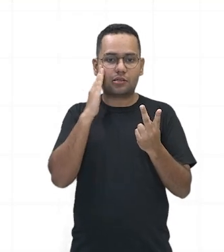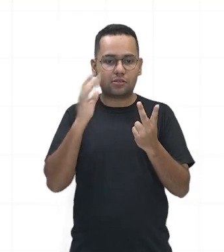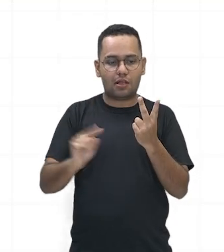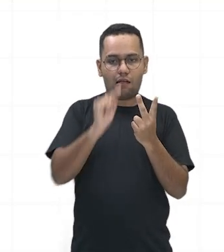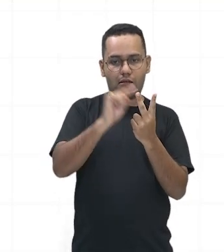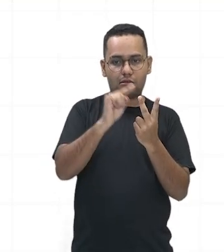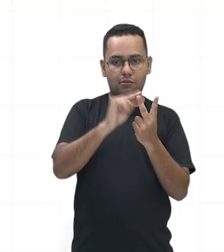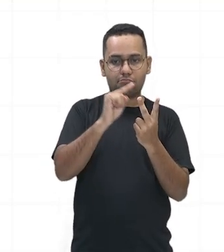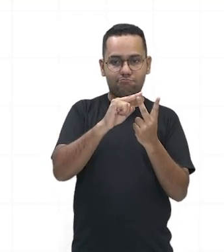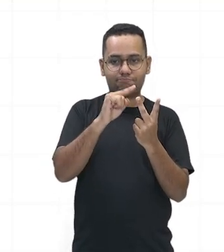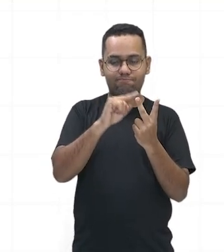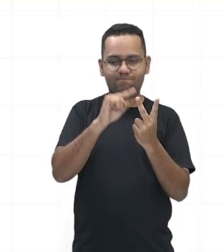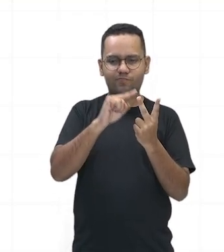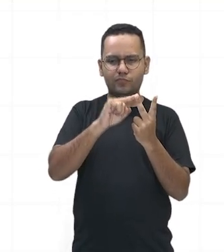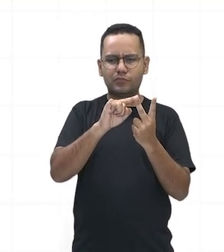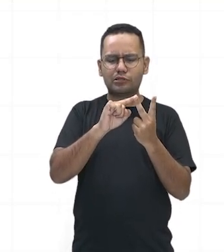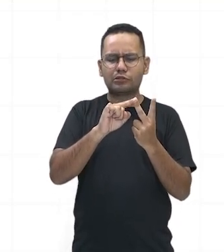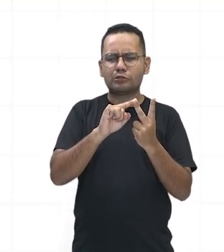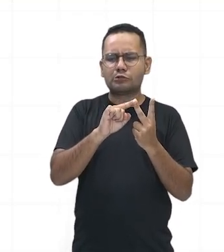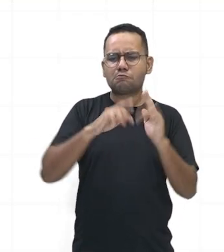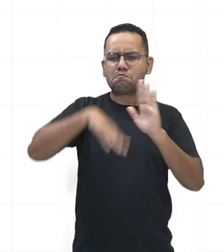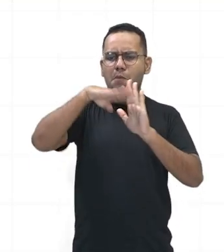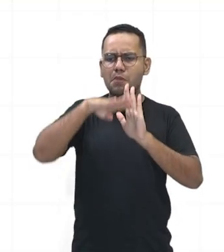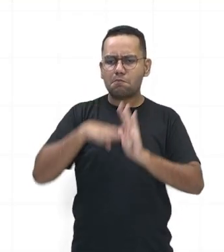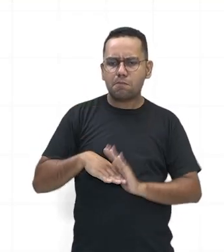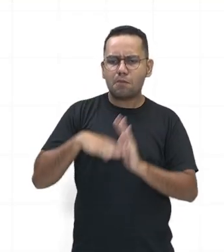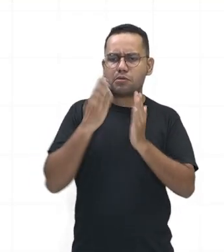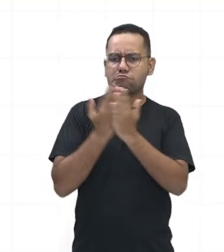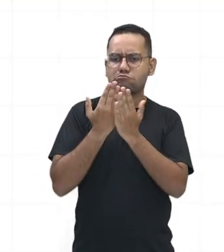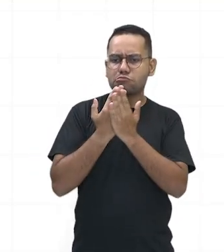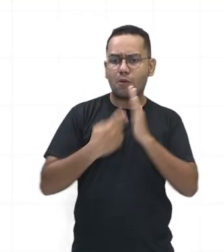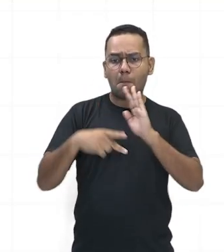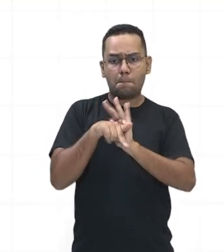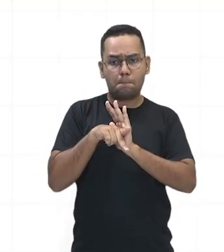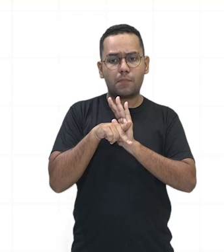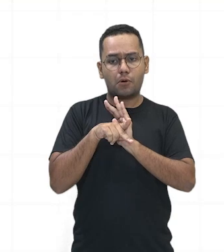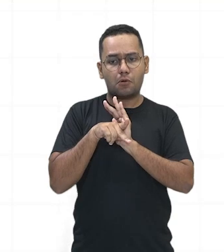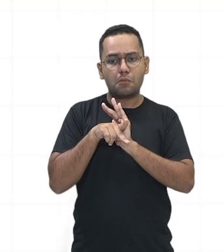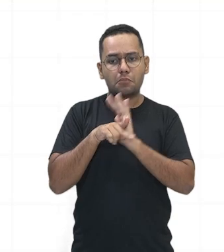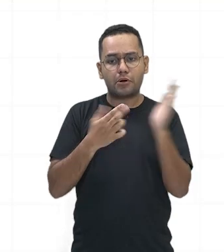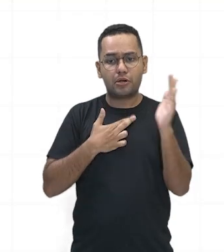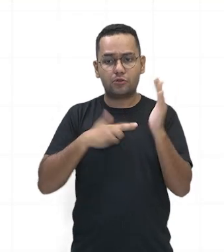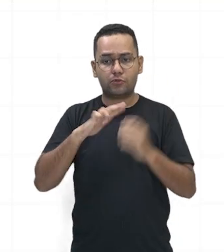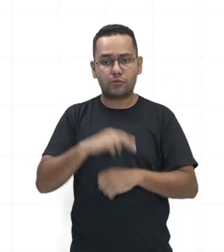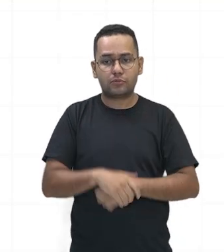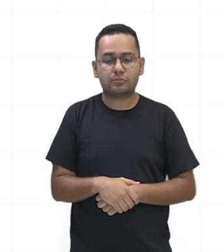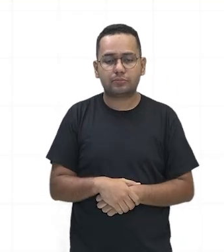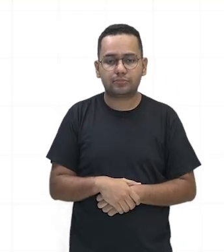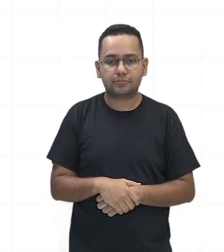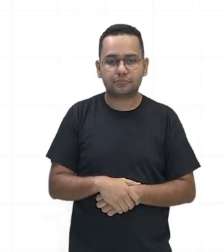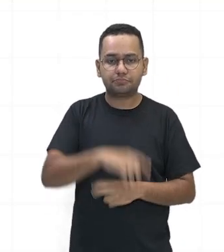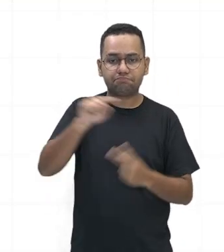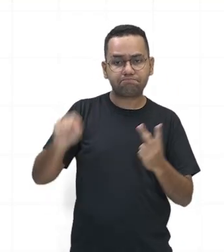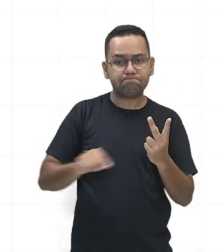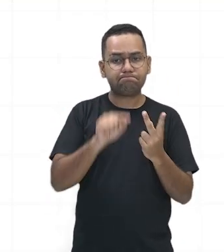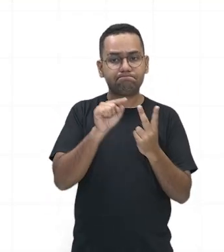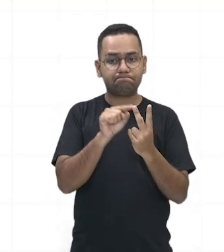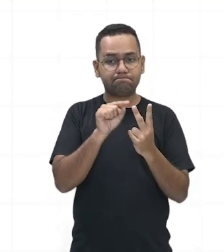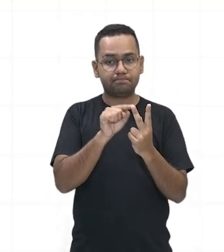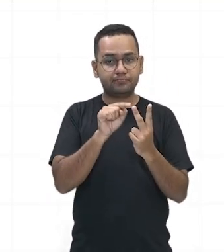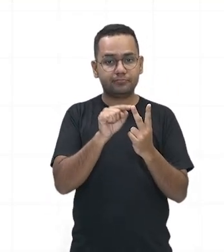da dimensão da criação. Então, quando nós pensamos em ecologia, pensamos nesse